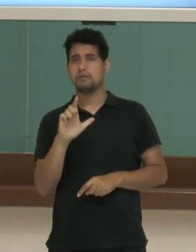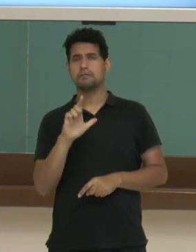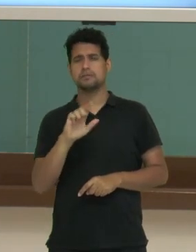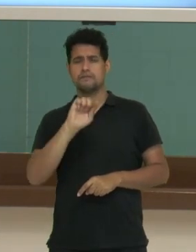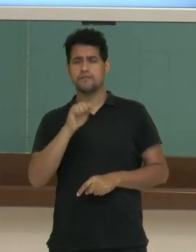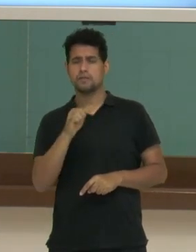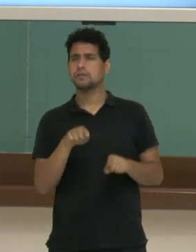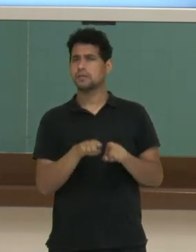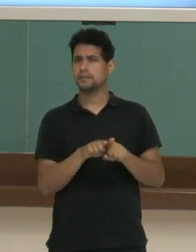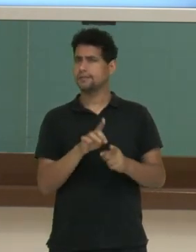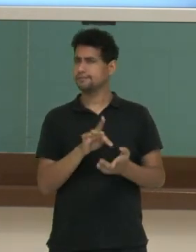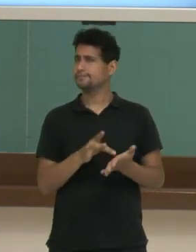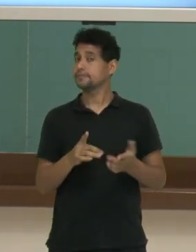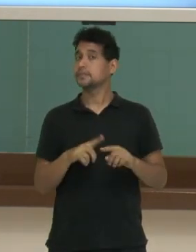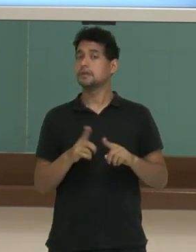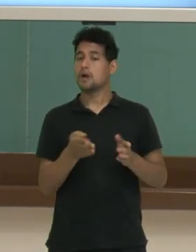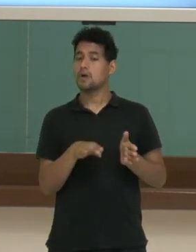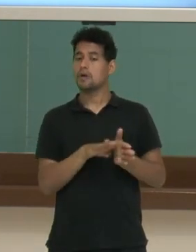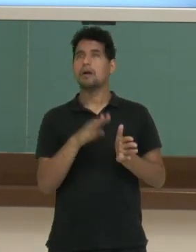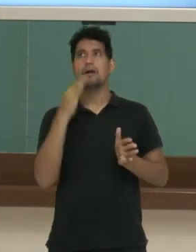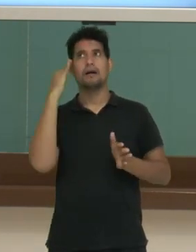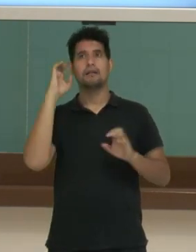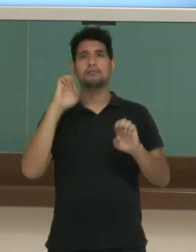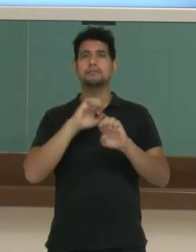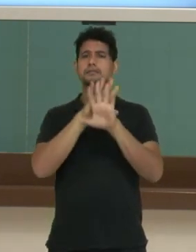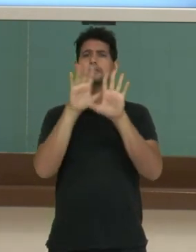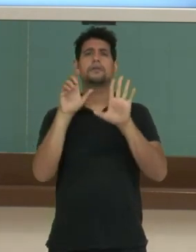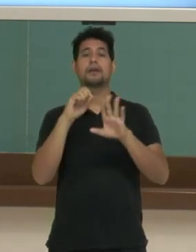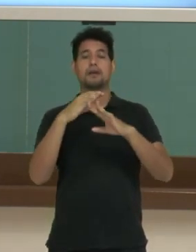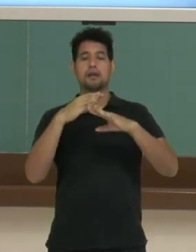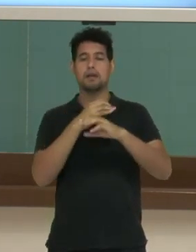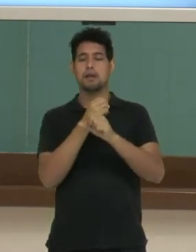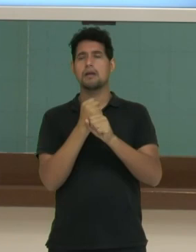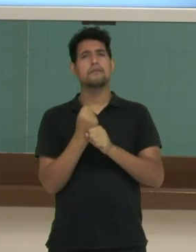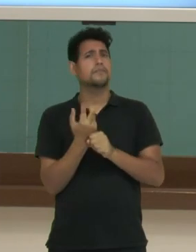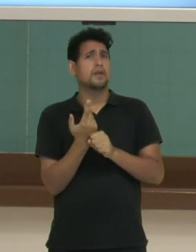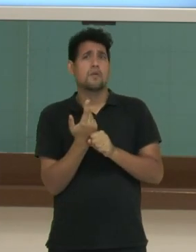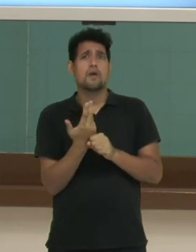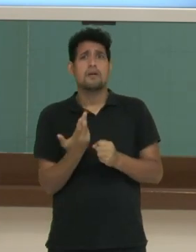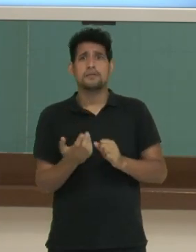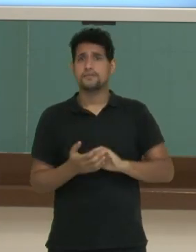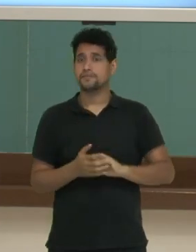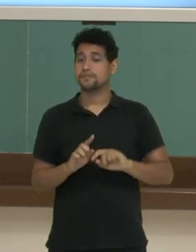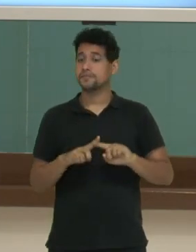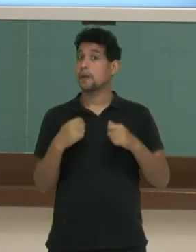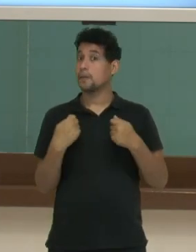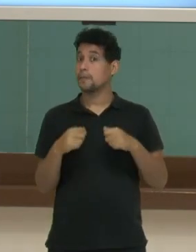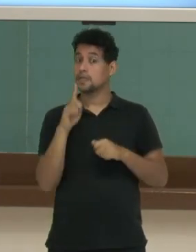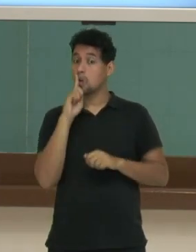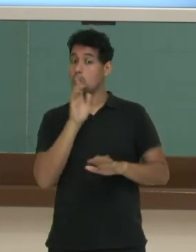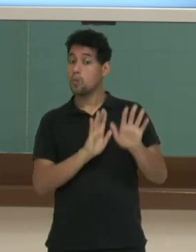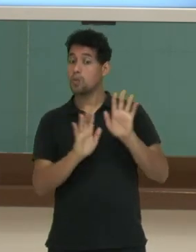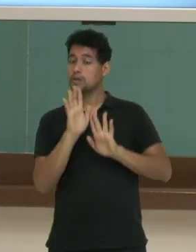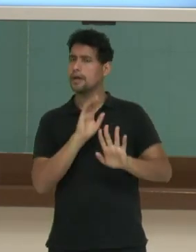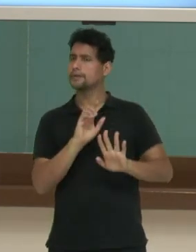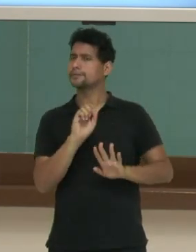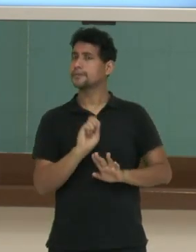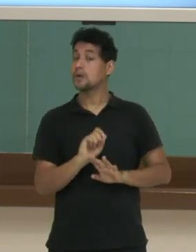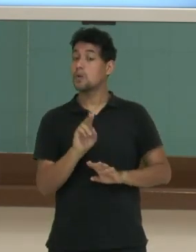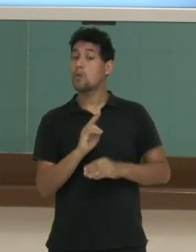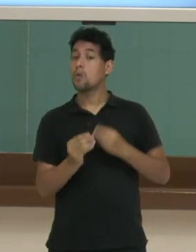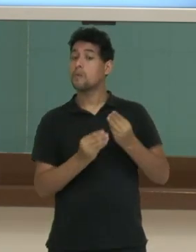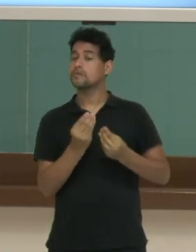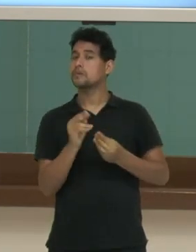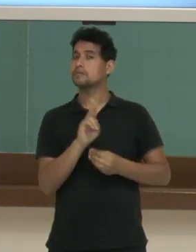né? Não é verdade? E chegamos à conclusão que a multiplicação ela é igualzinha, não é? Só tem que tomar cuidado com o posicionamento